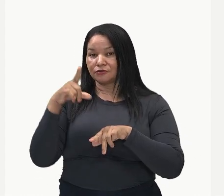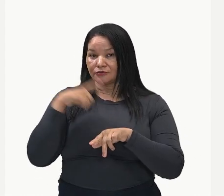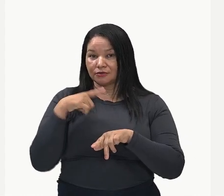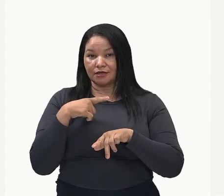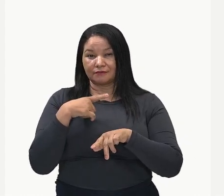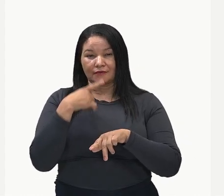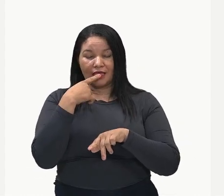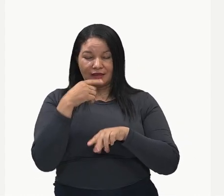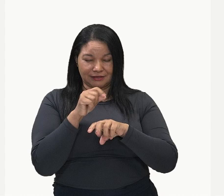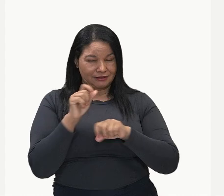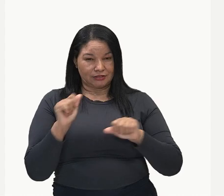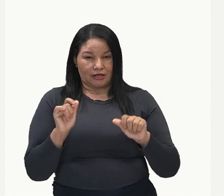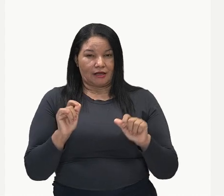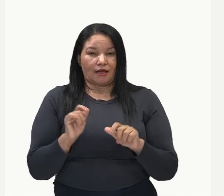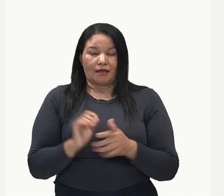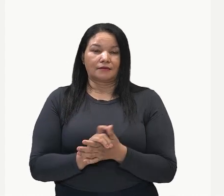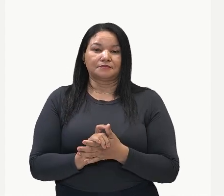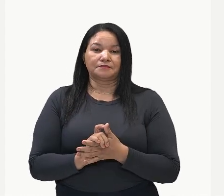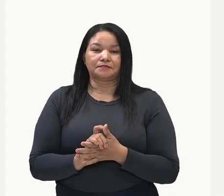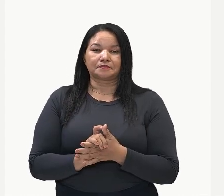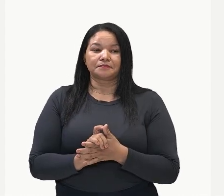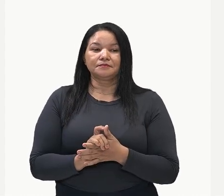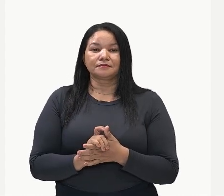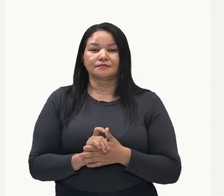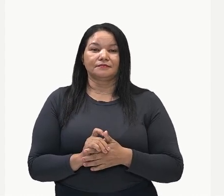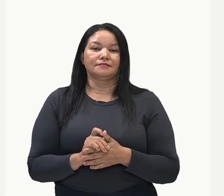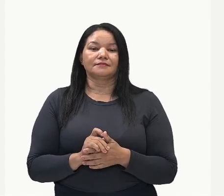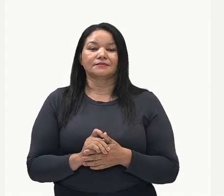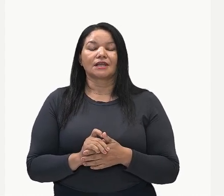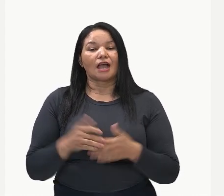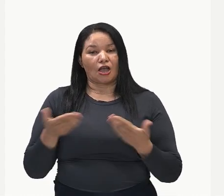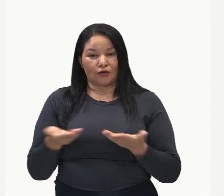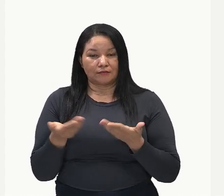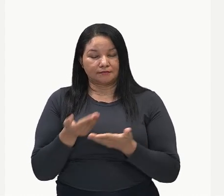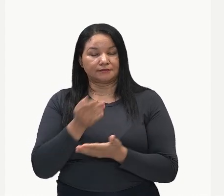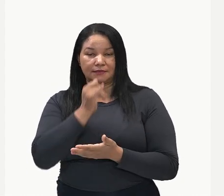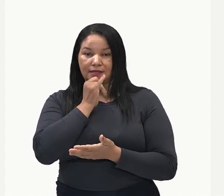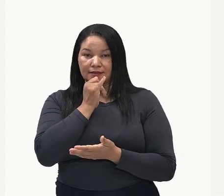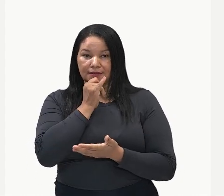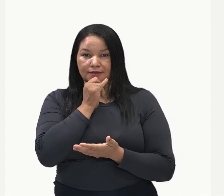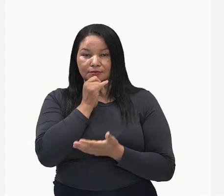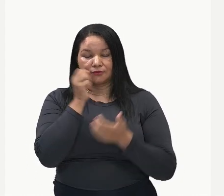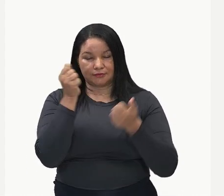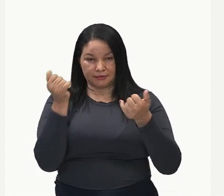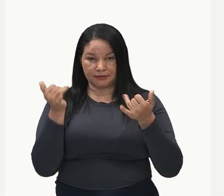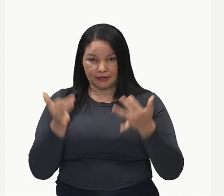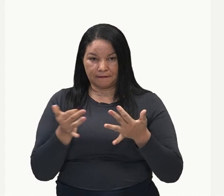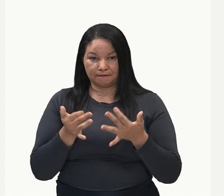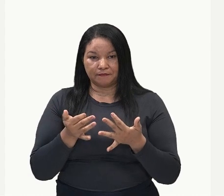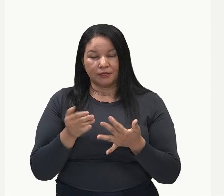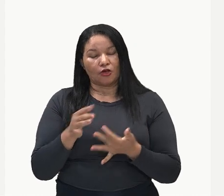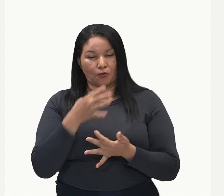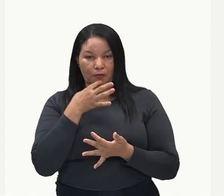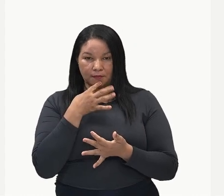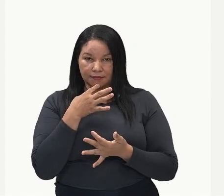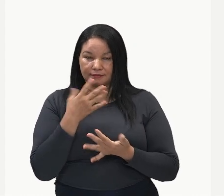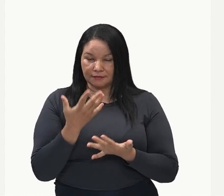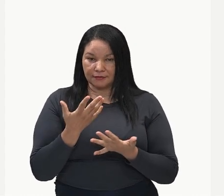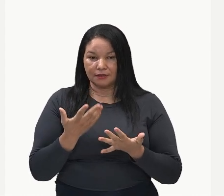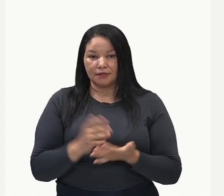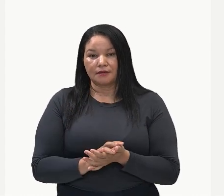característico considerado azedo, né? E eu vou dar para vocês alguns exemplos bem conhecidos, né?